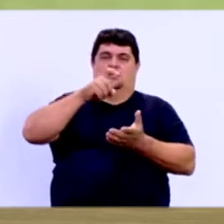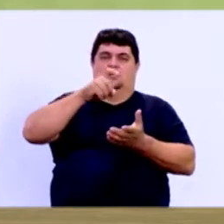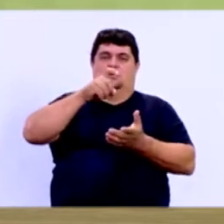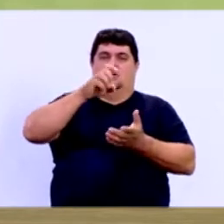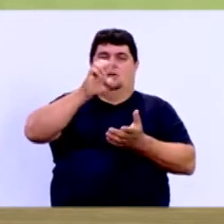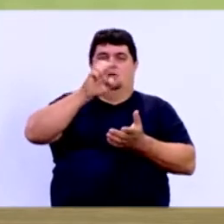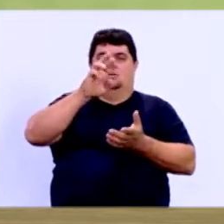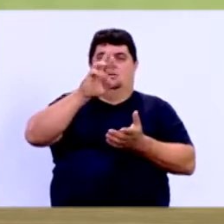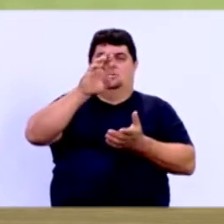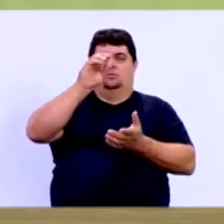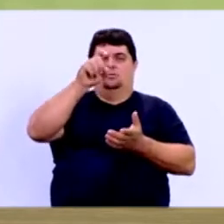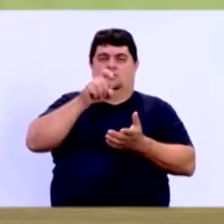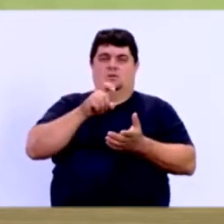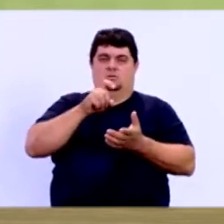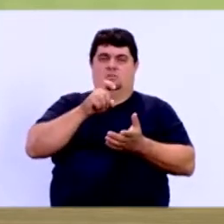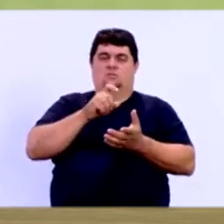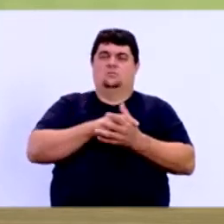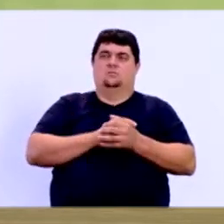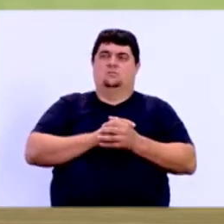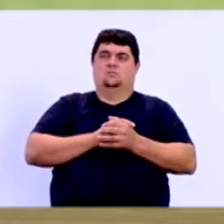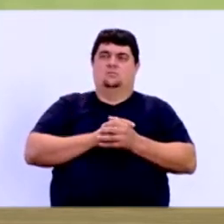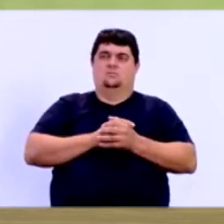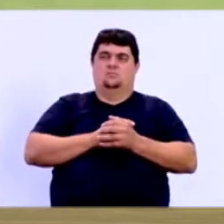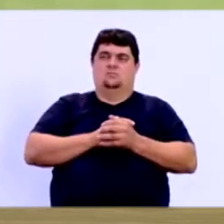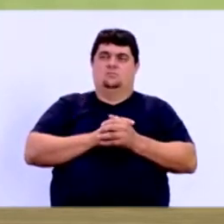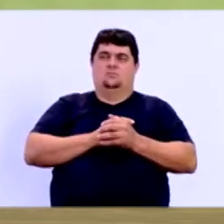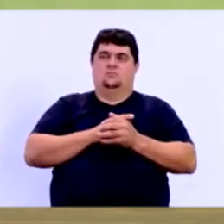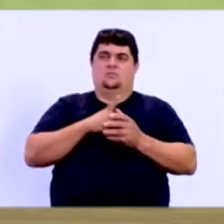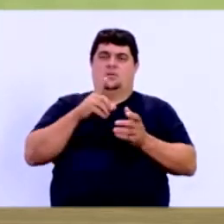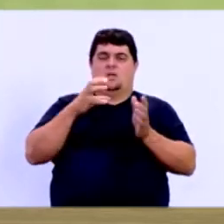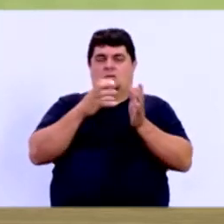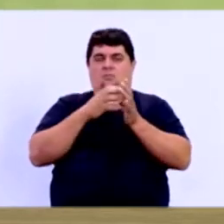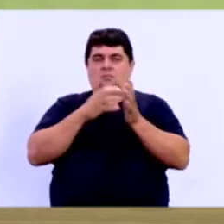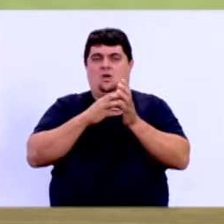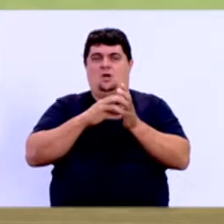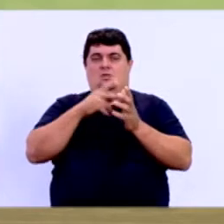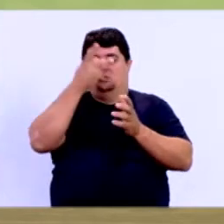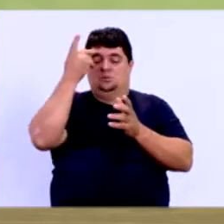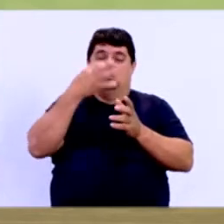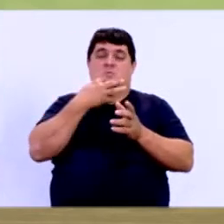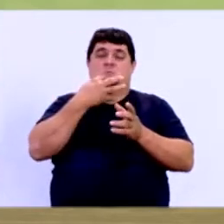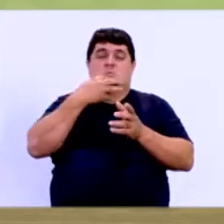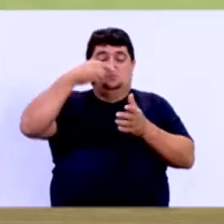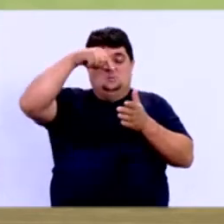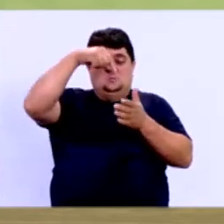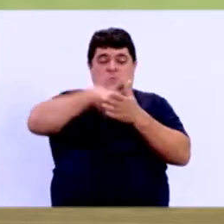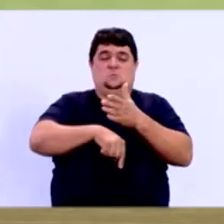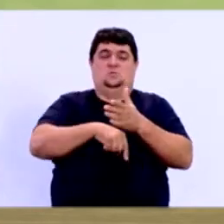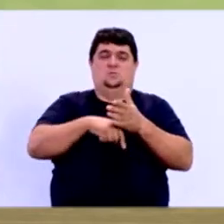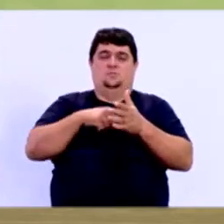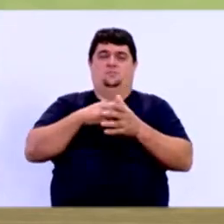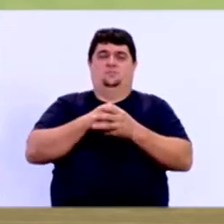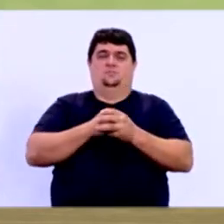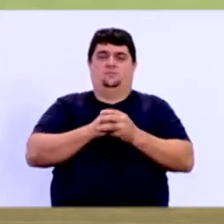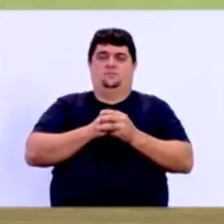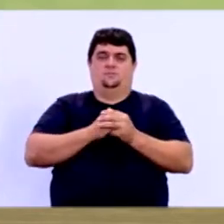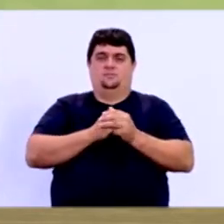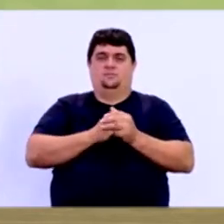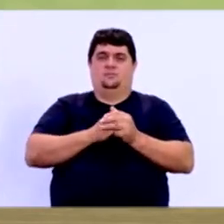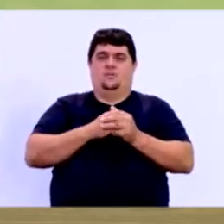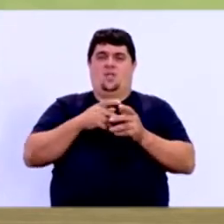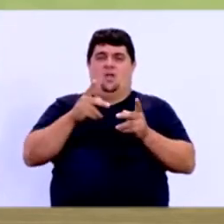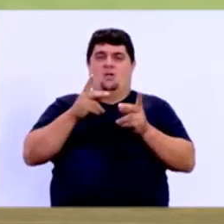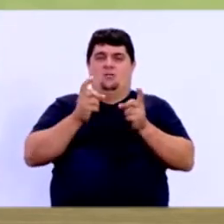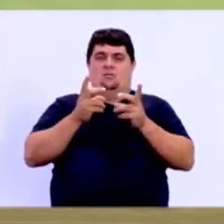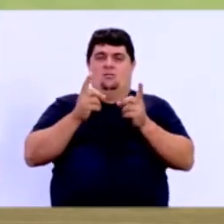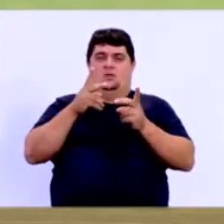máquina copiadora, o pessoal fala Xerox, né? Então, tudo isso é marca e são casos de marketing que a gente pode ilustrar muito bem nesse caso aí de venda passiva,